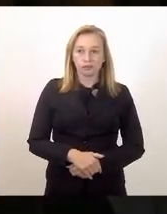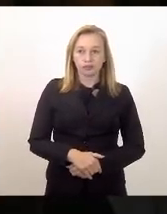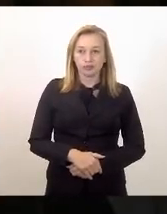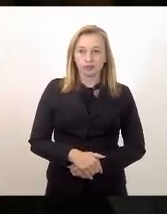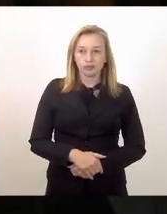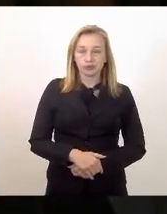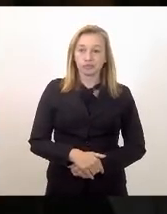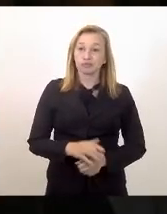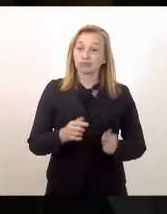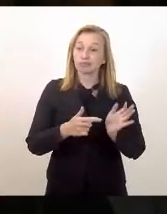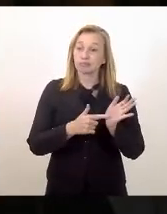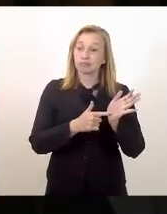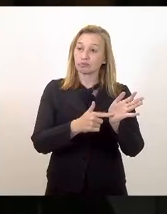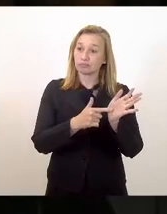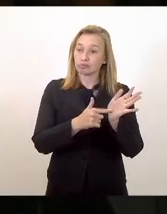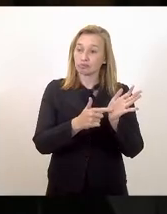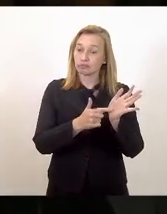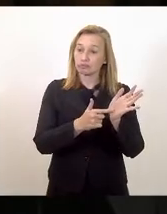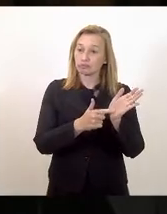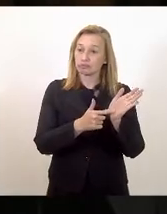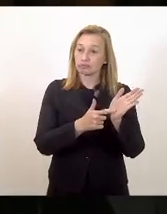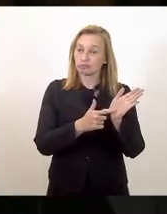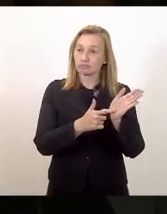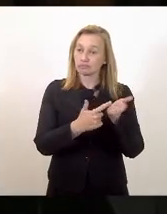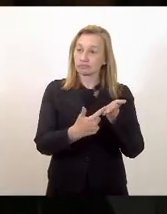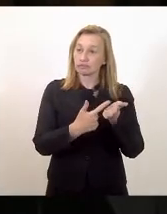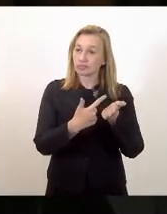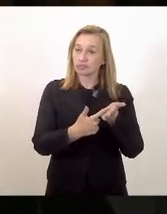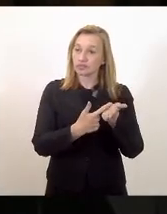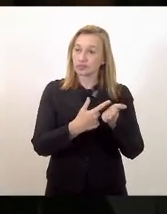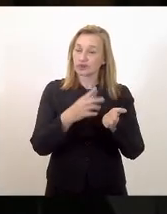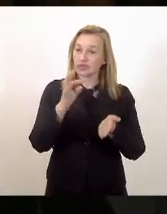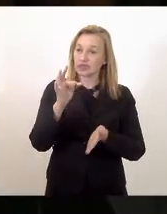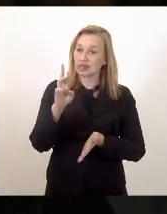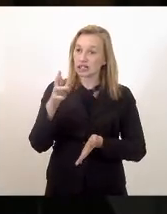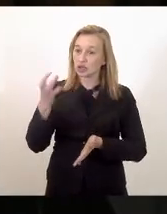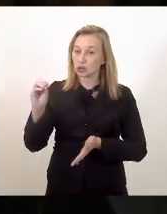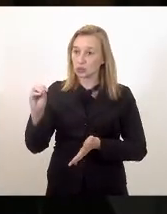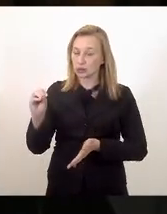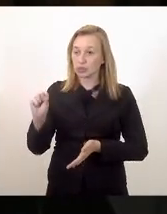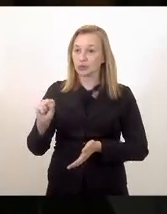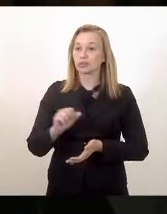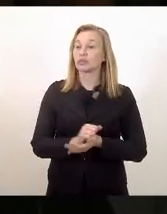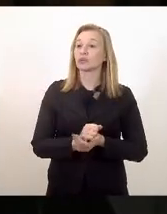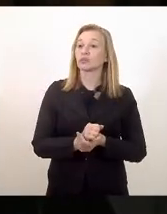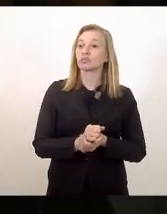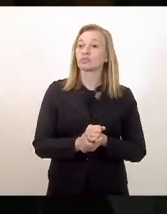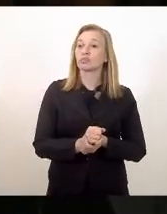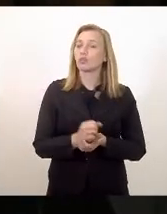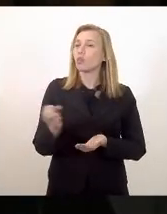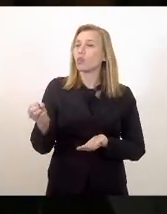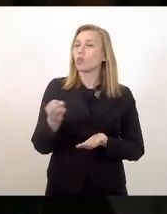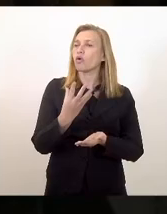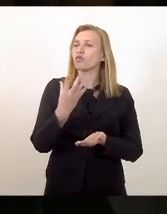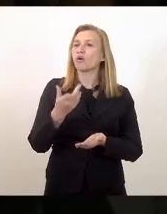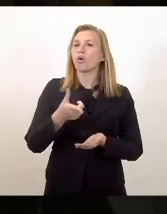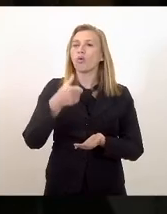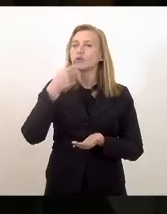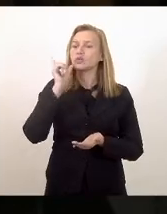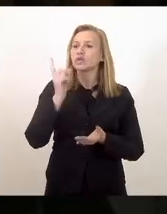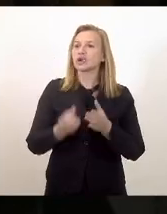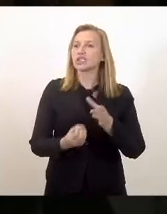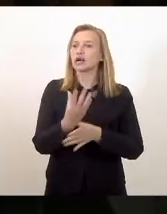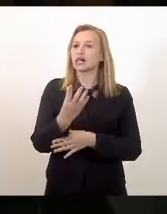desta publicação, da revista Traços, que foi lançada ontem